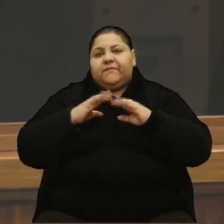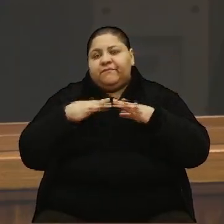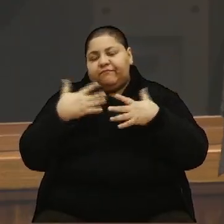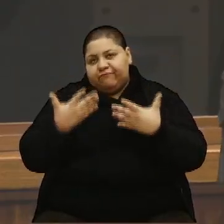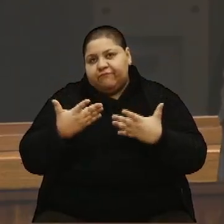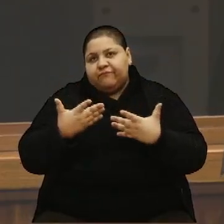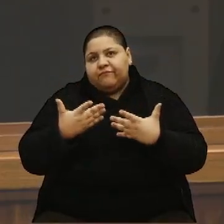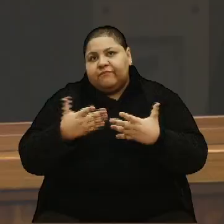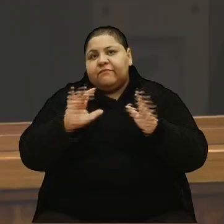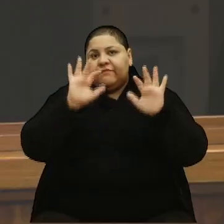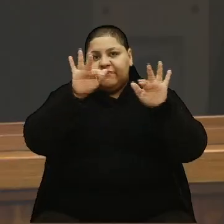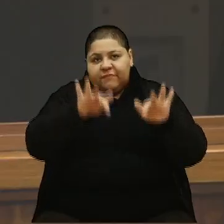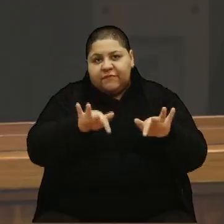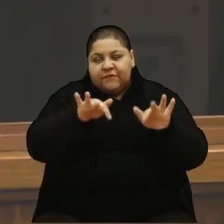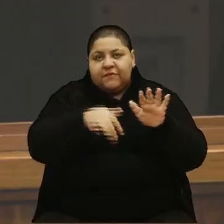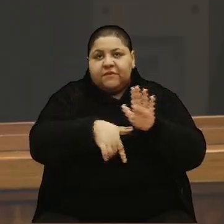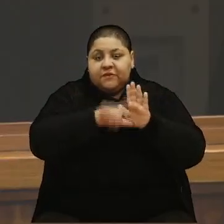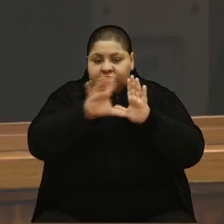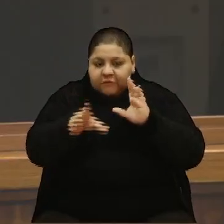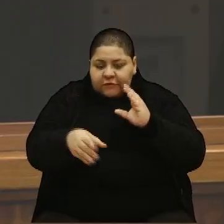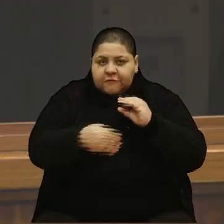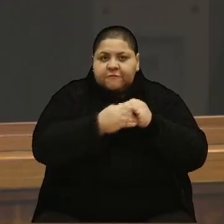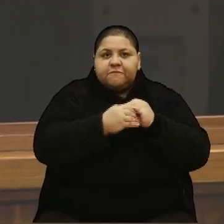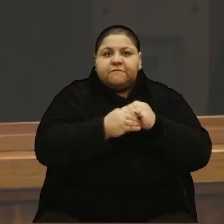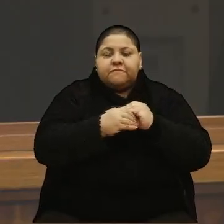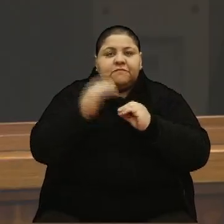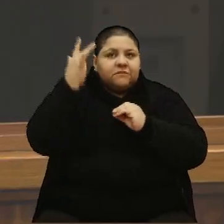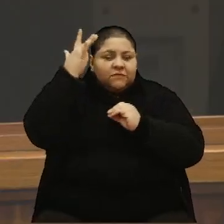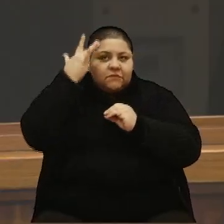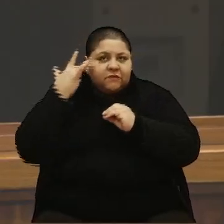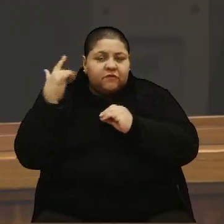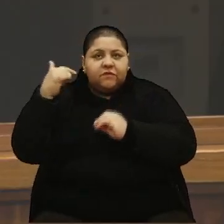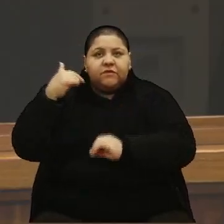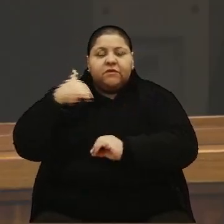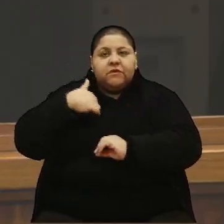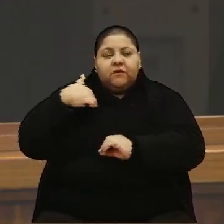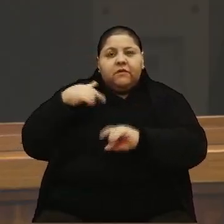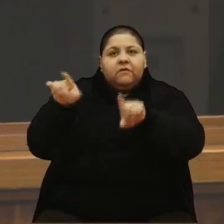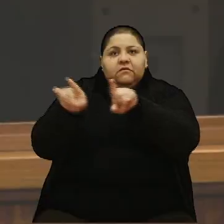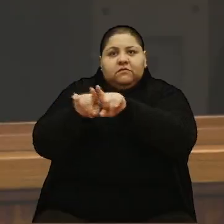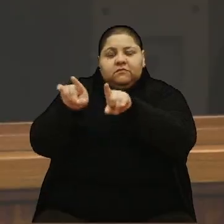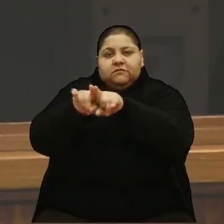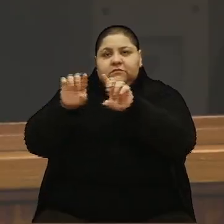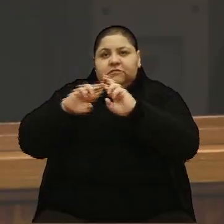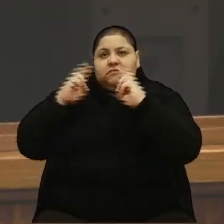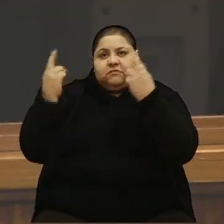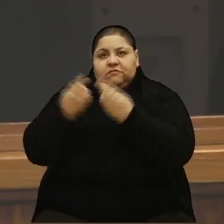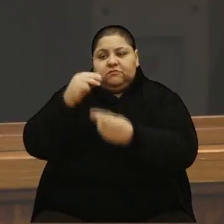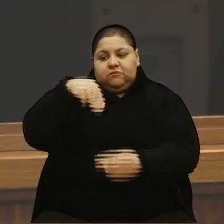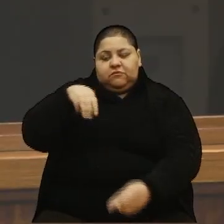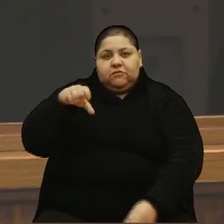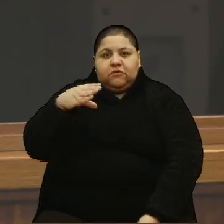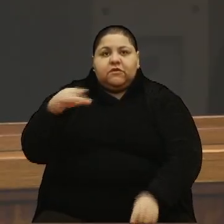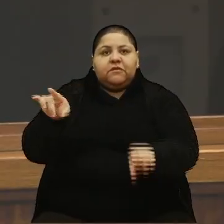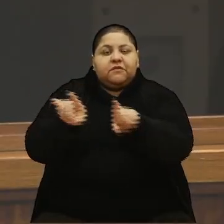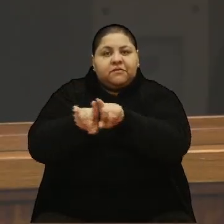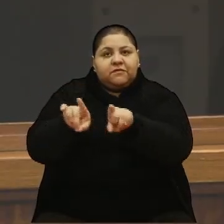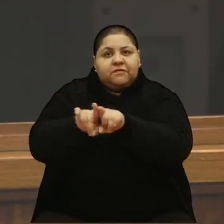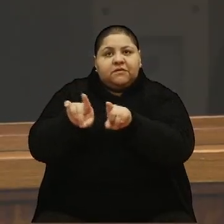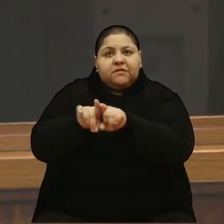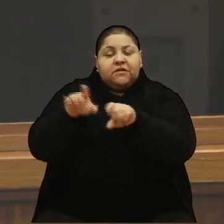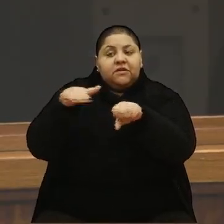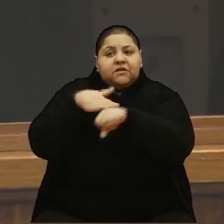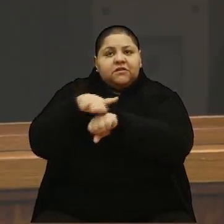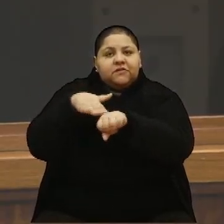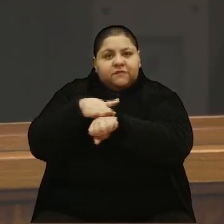E para concluir, antes de dar o à parte, amanhã eu estarei também numa reunião no MEC, que eu também vou